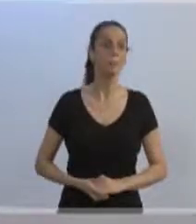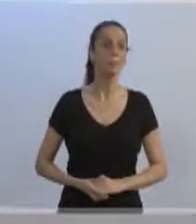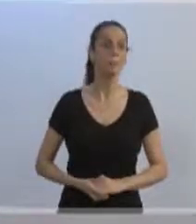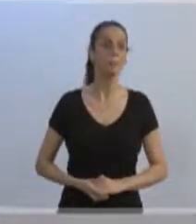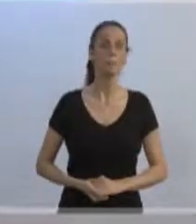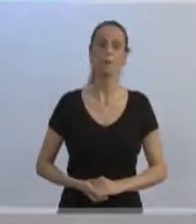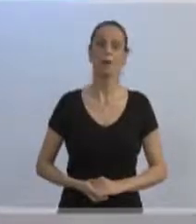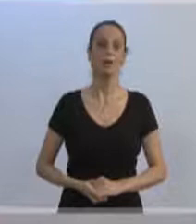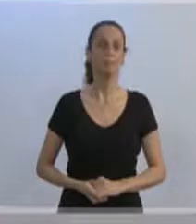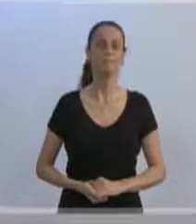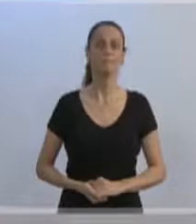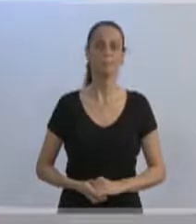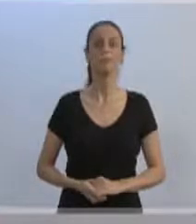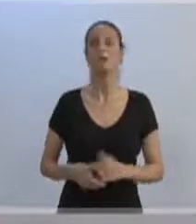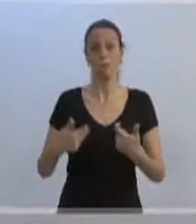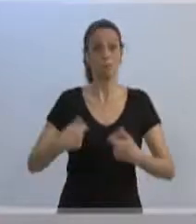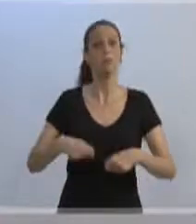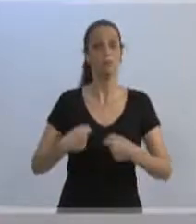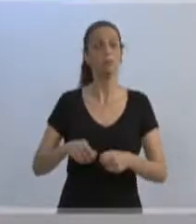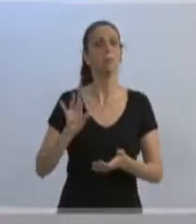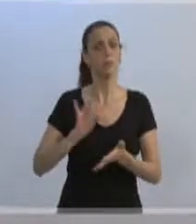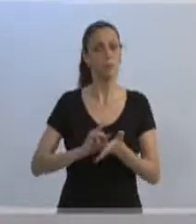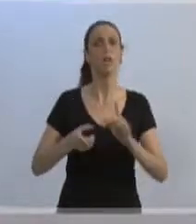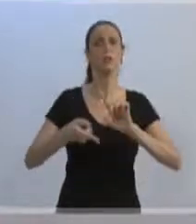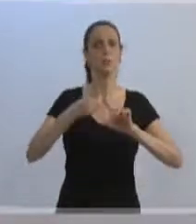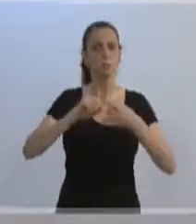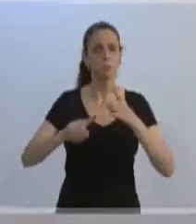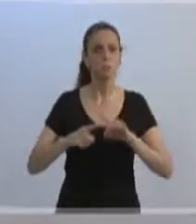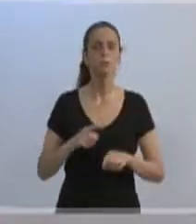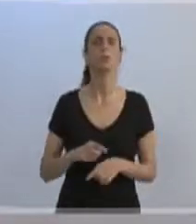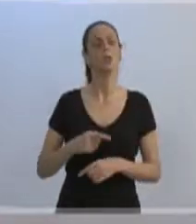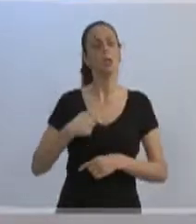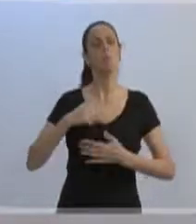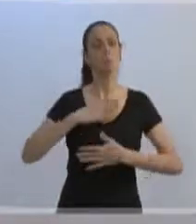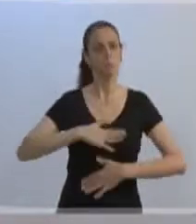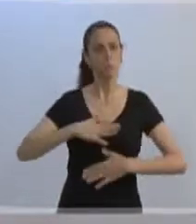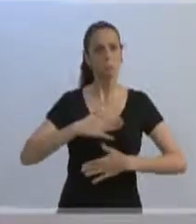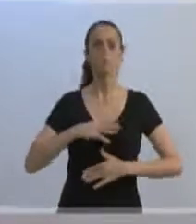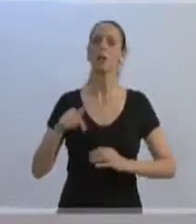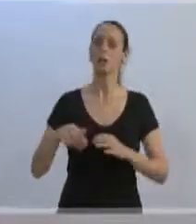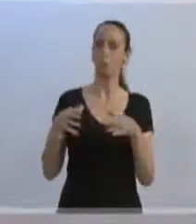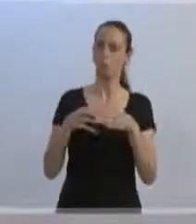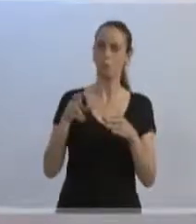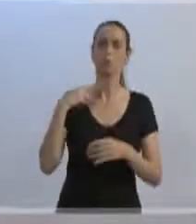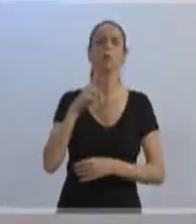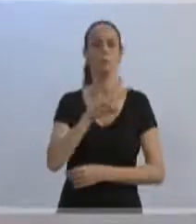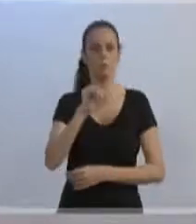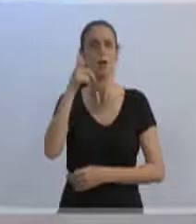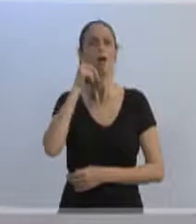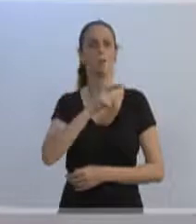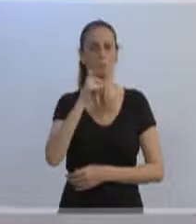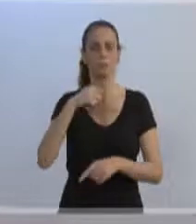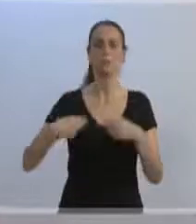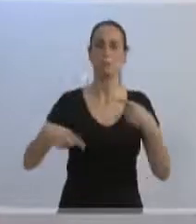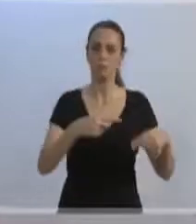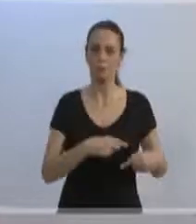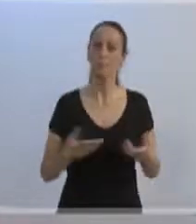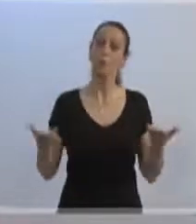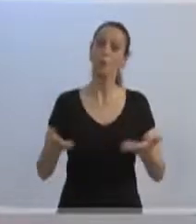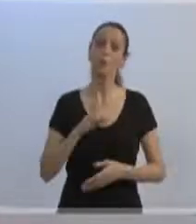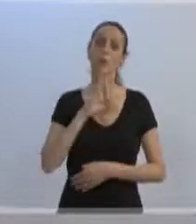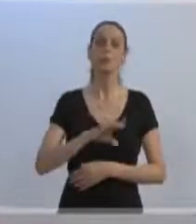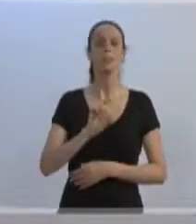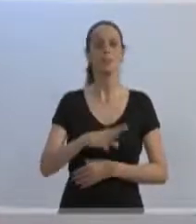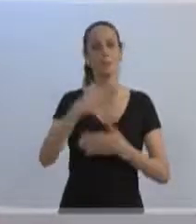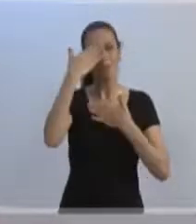relevantes que precisam ser discutido e eu tenho certeza que muita tranquilidade essa casa vai fazer isso então seria isso na tarde de